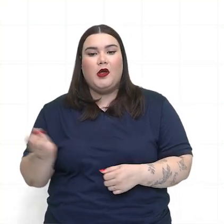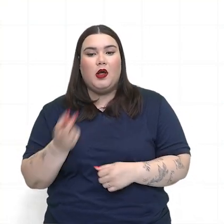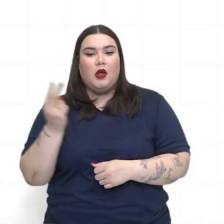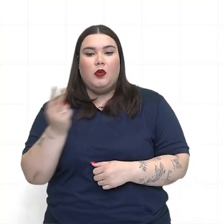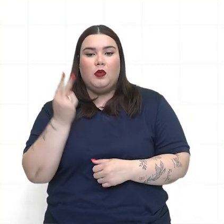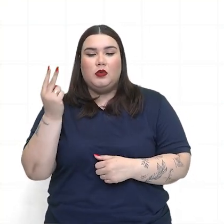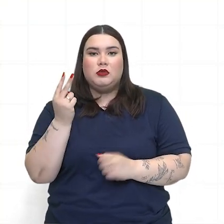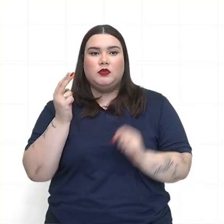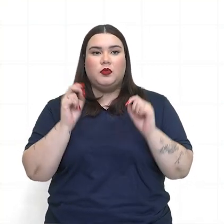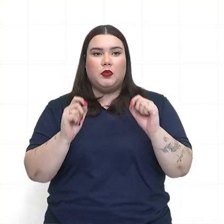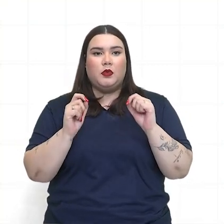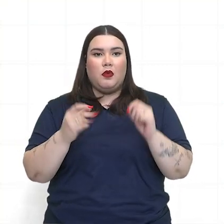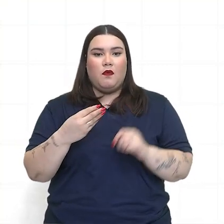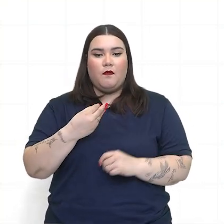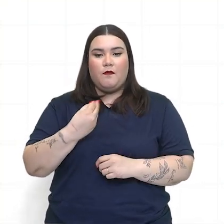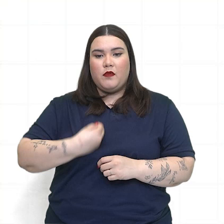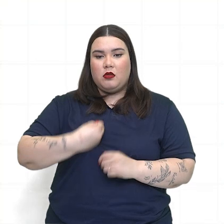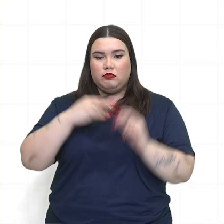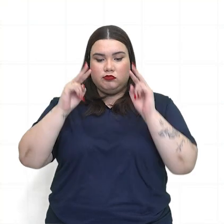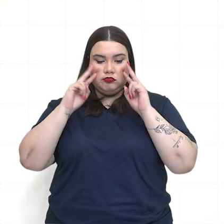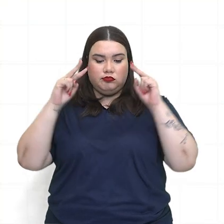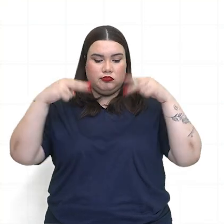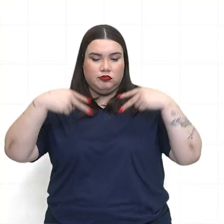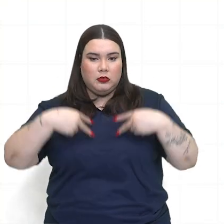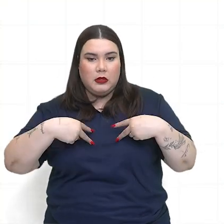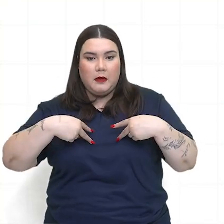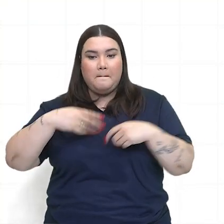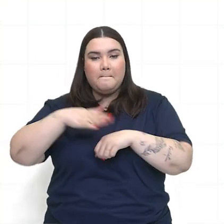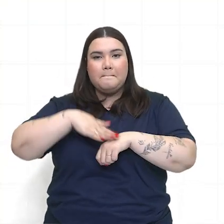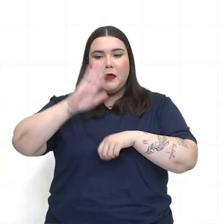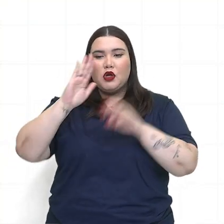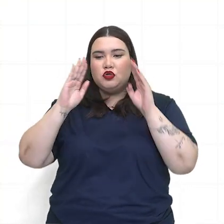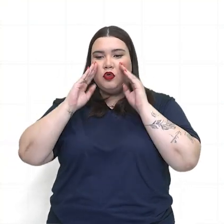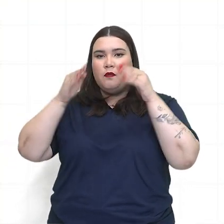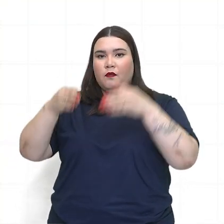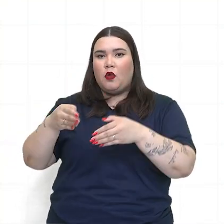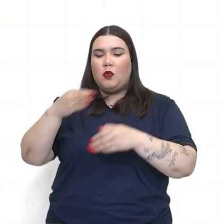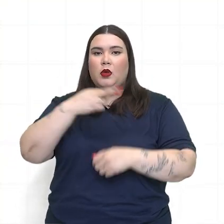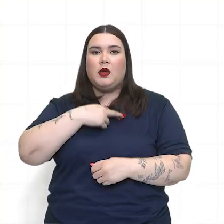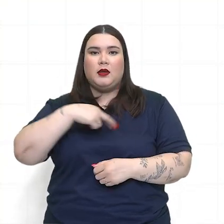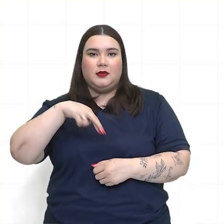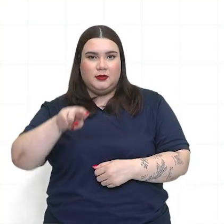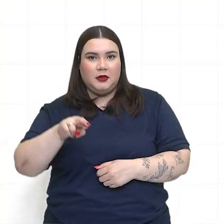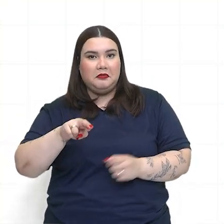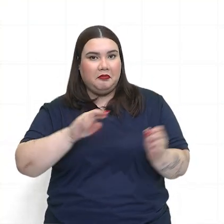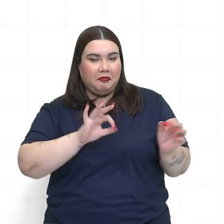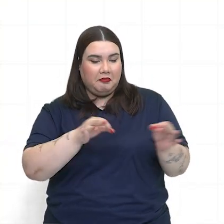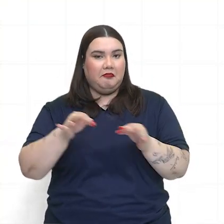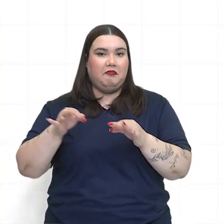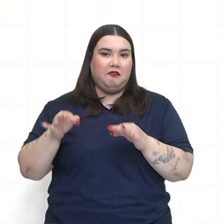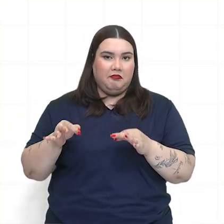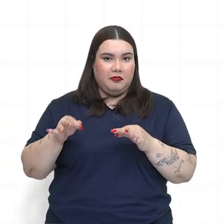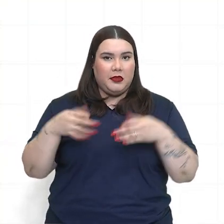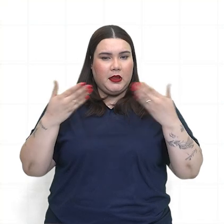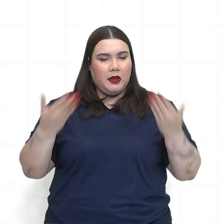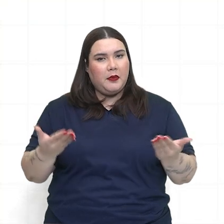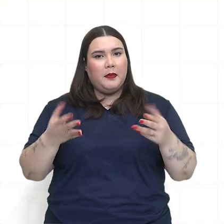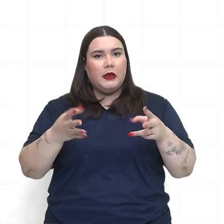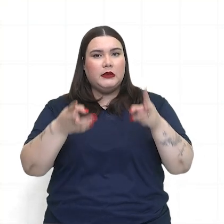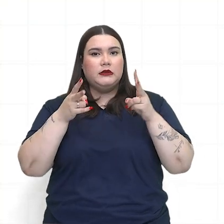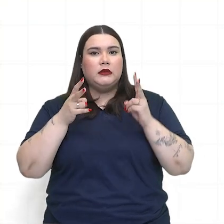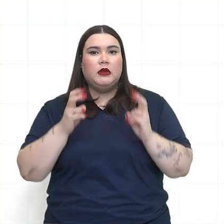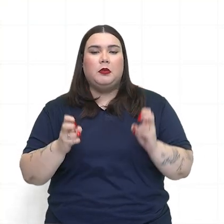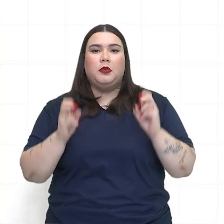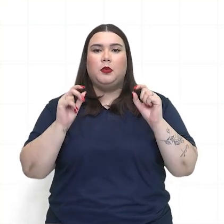valoriza muito um universo interior e dá muita importância para a religião, por aquilo que pareça. Então nós vamos